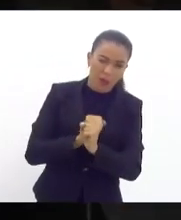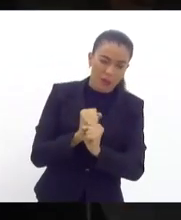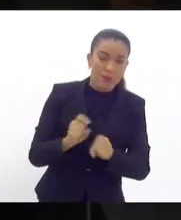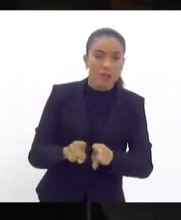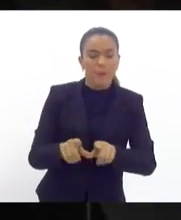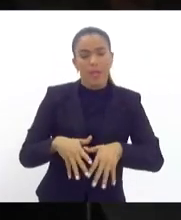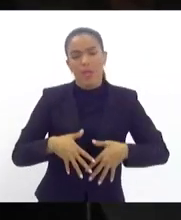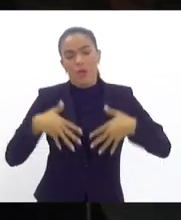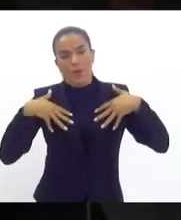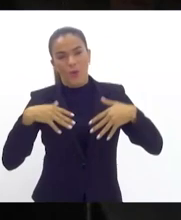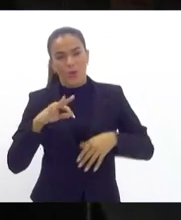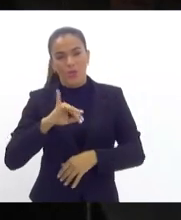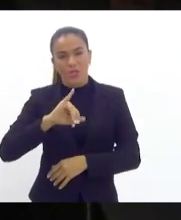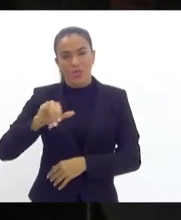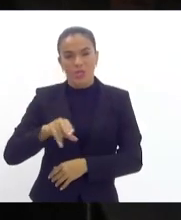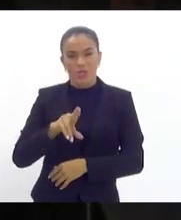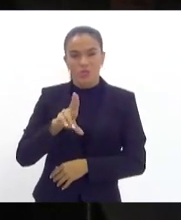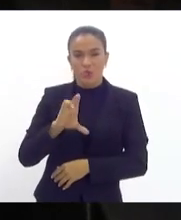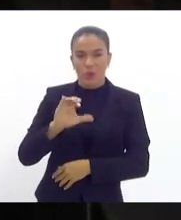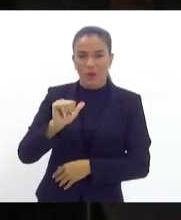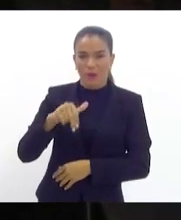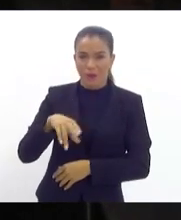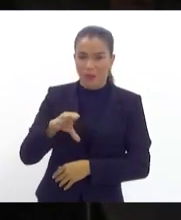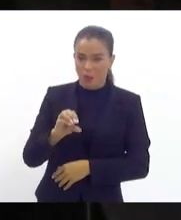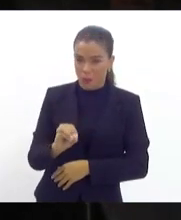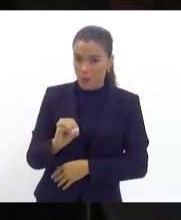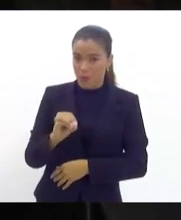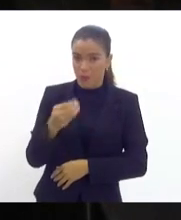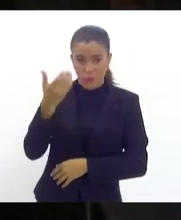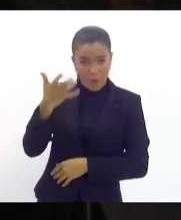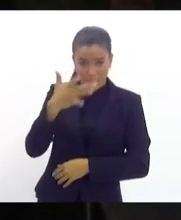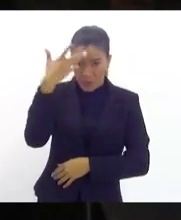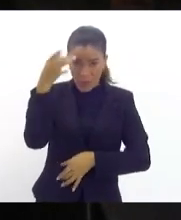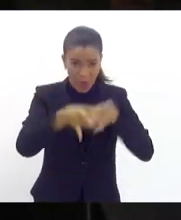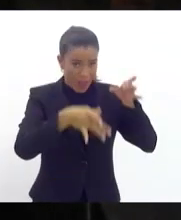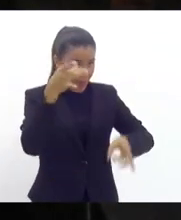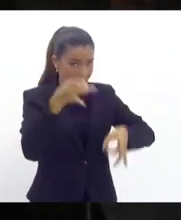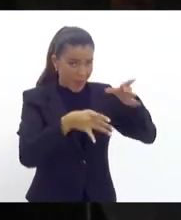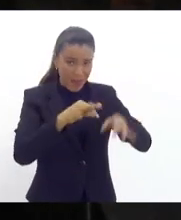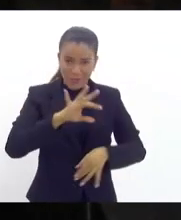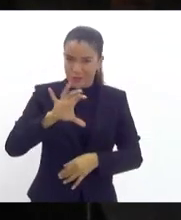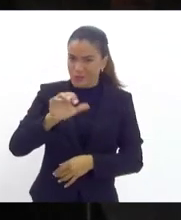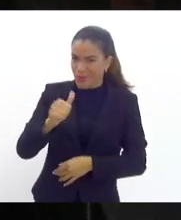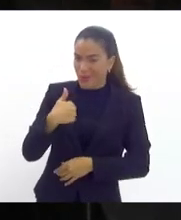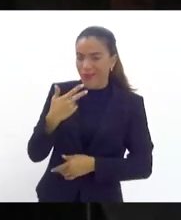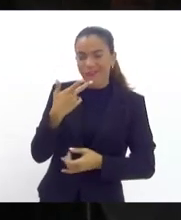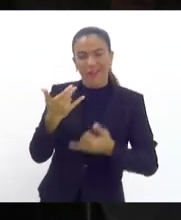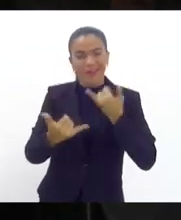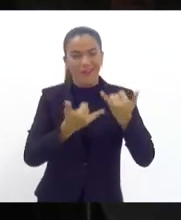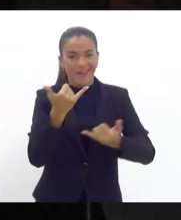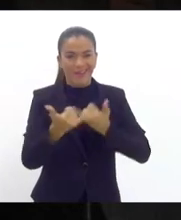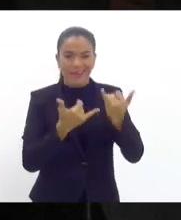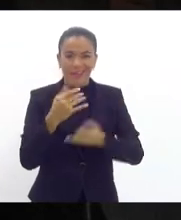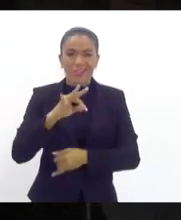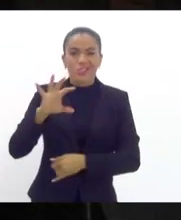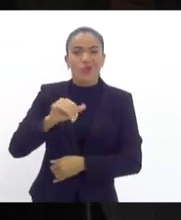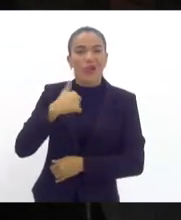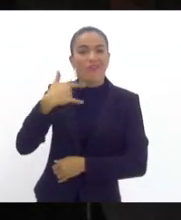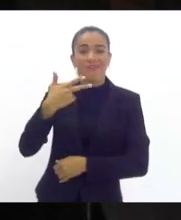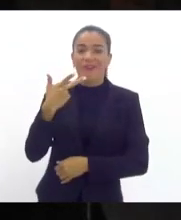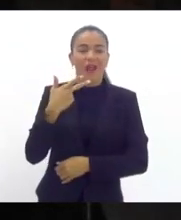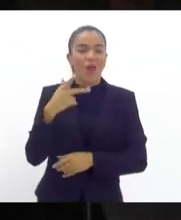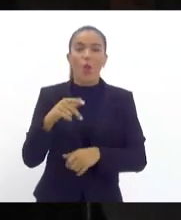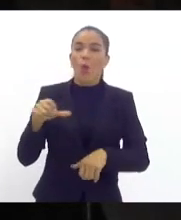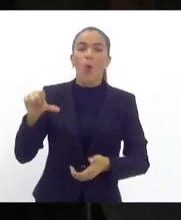com orgulho tijucano de ser o tijucano não quer sair da Tijuca de maneira nenhuma eu brinco dizendo que o tijucano acha que mora no ponto mais